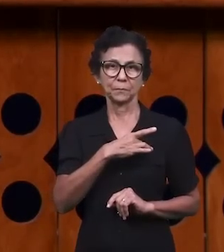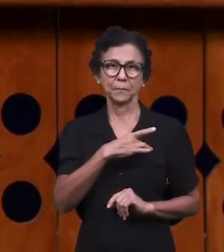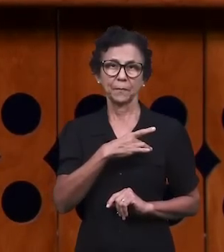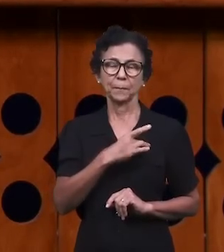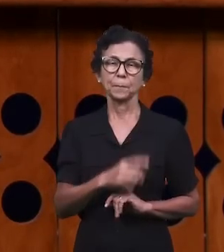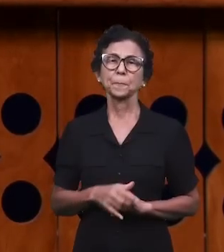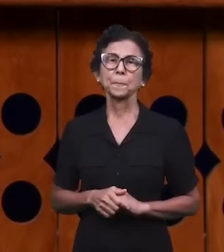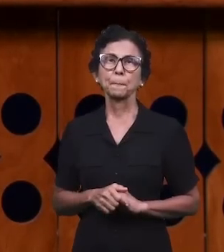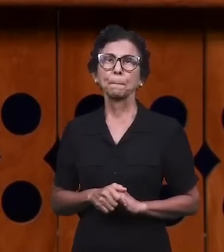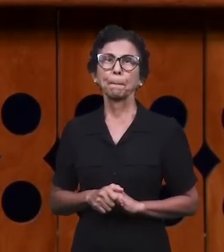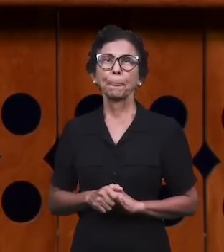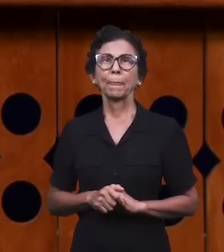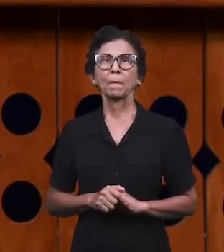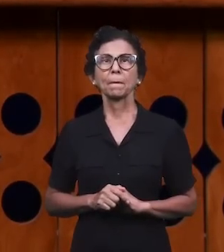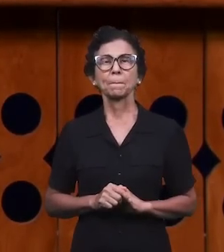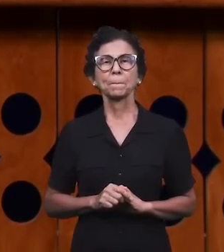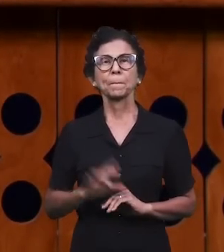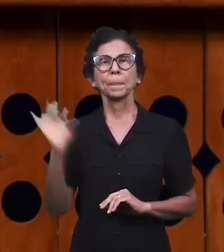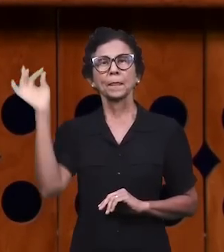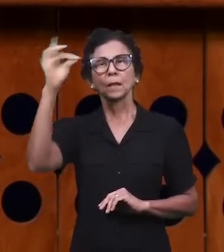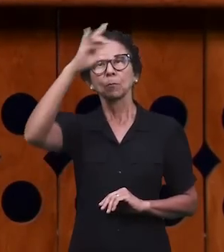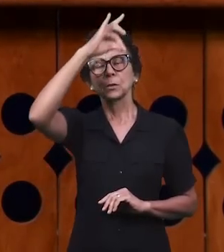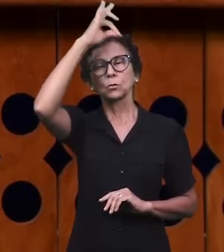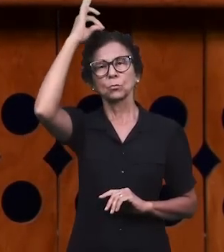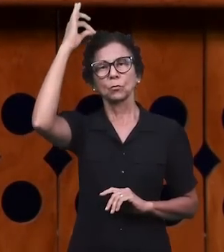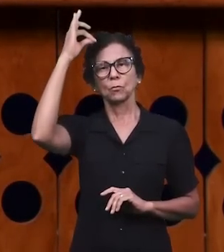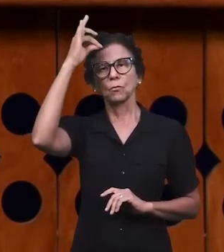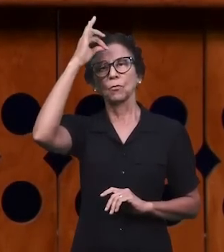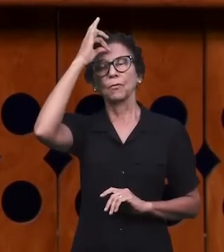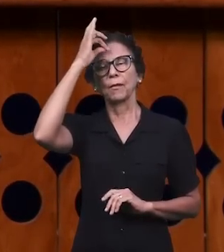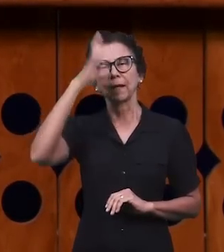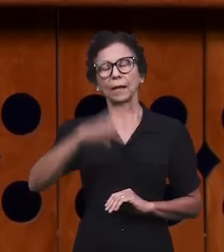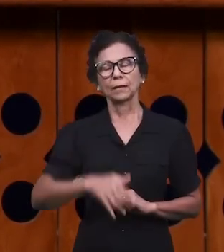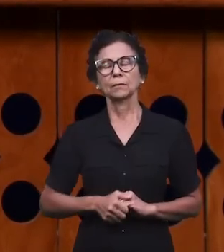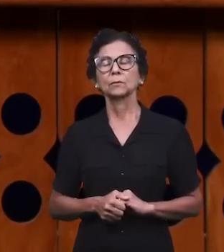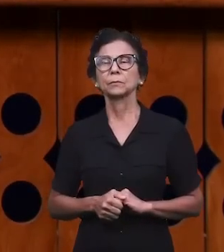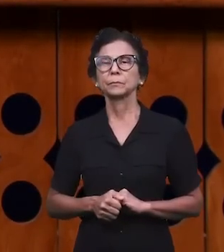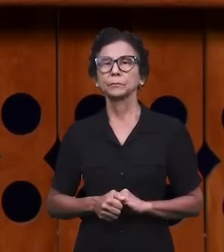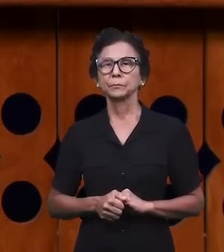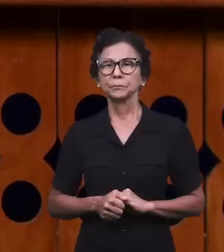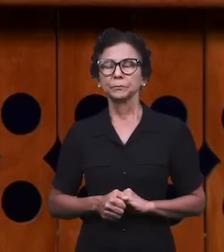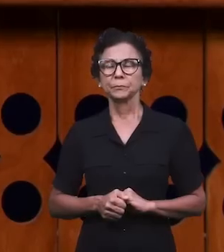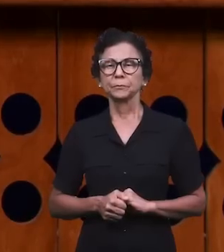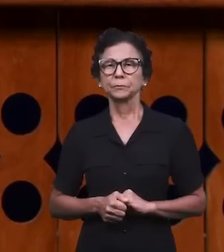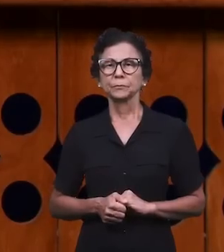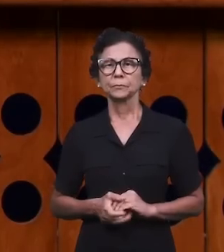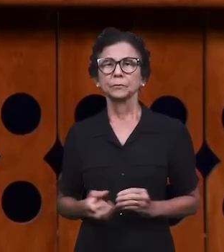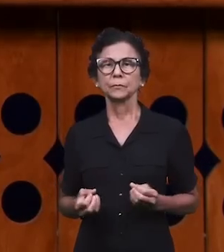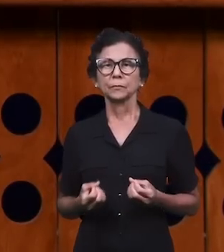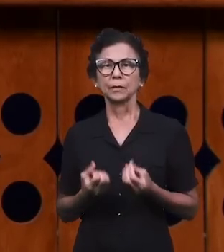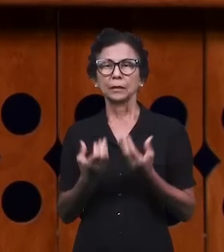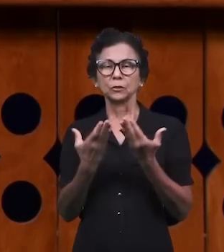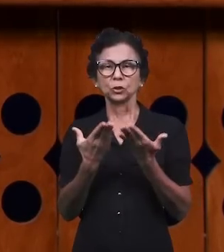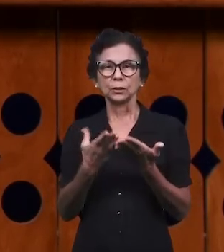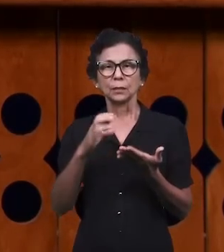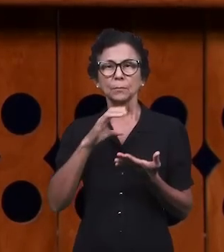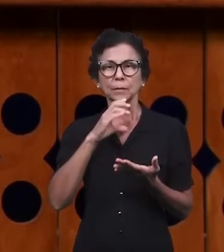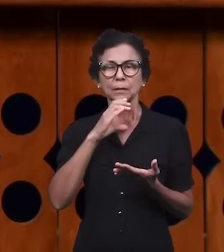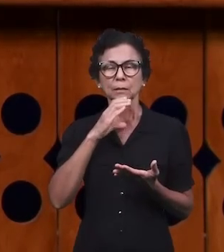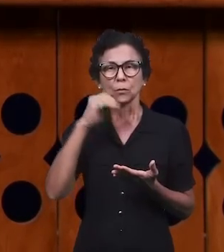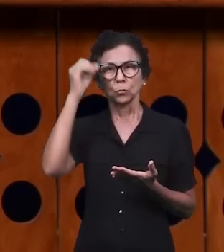Espírito de Deus vai te levar a lugares mais profundos. Então, hoje nós temos um problema,